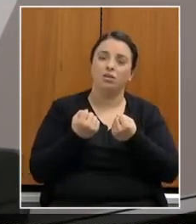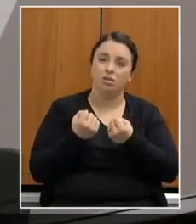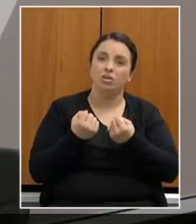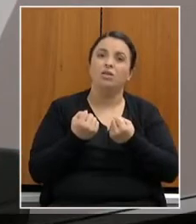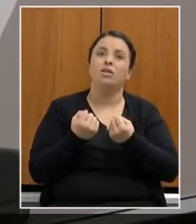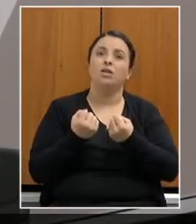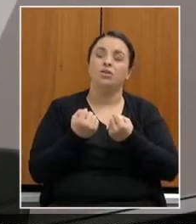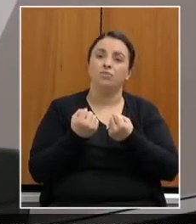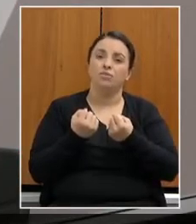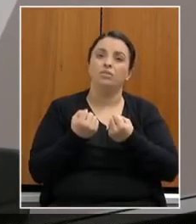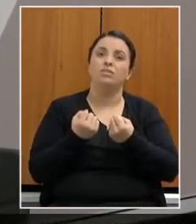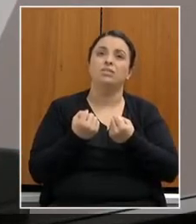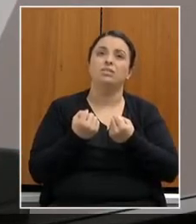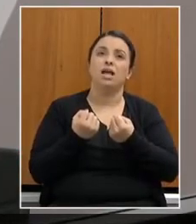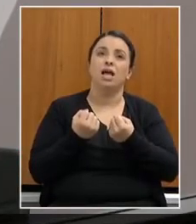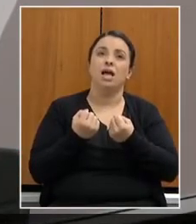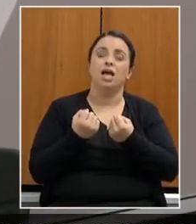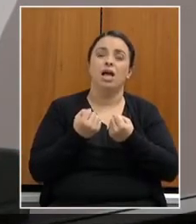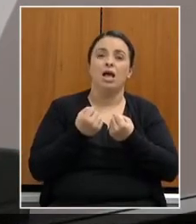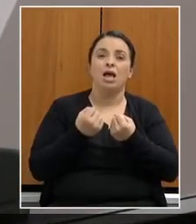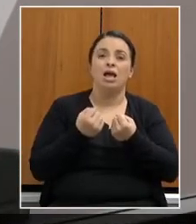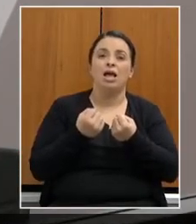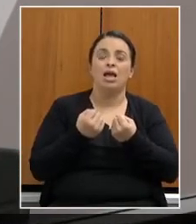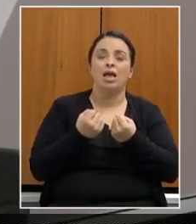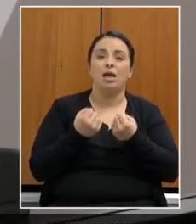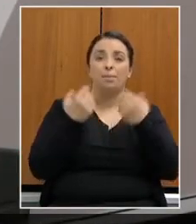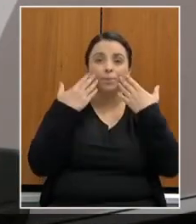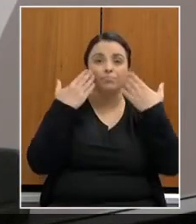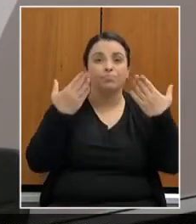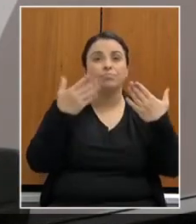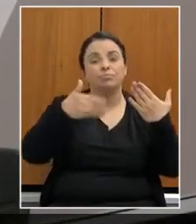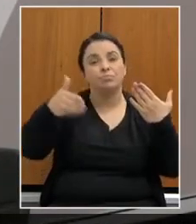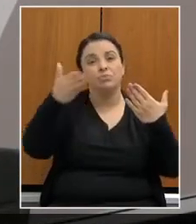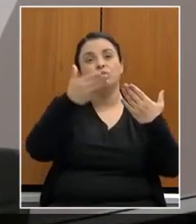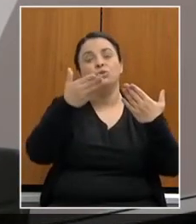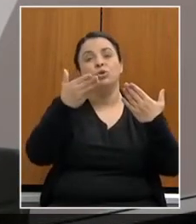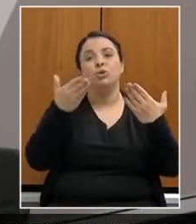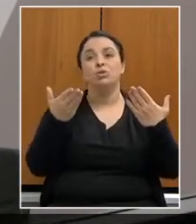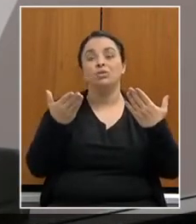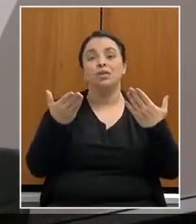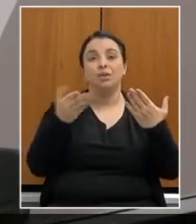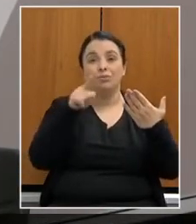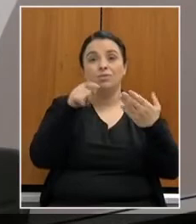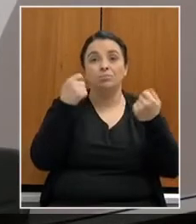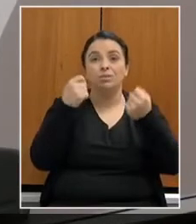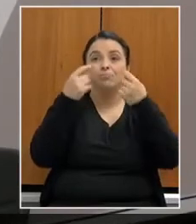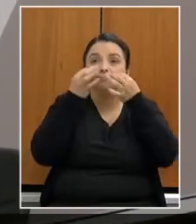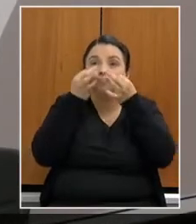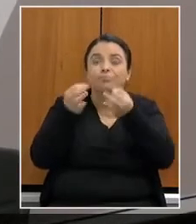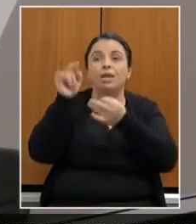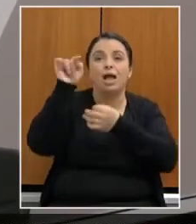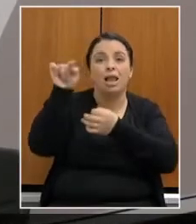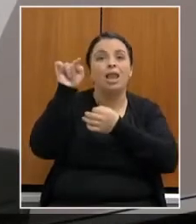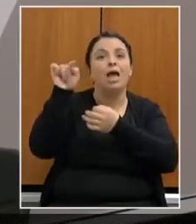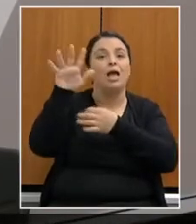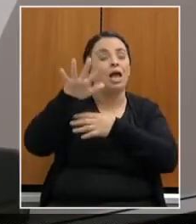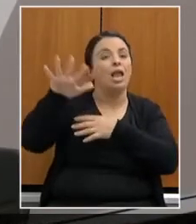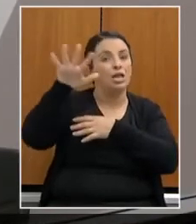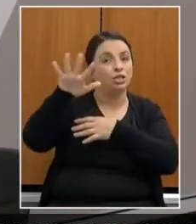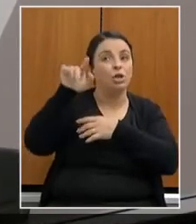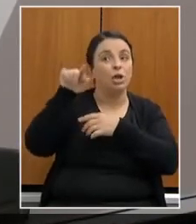câmeras a luz da preocupação com aquela região porque realmente necessita de uma